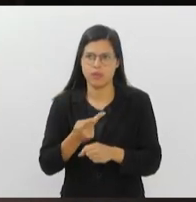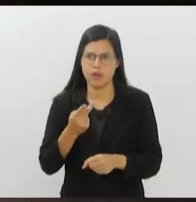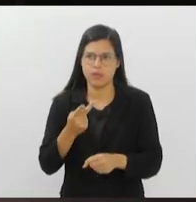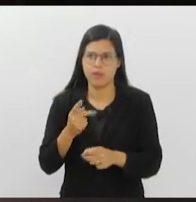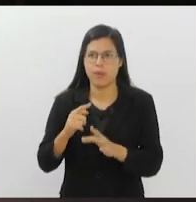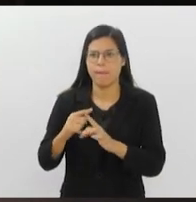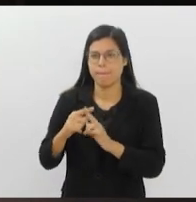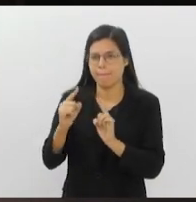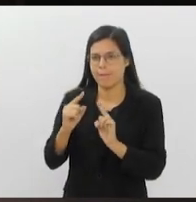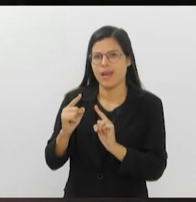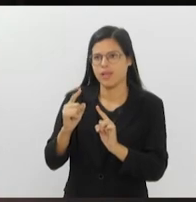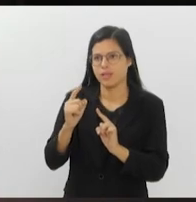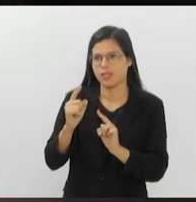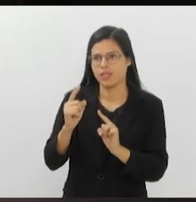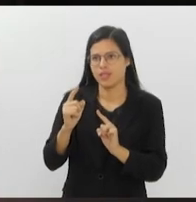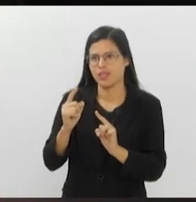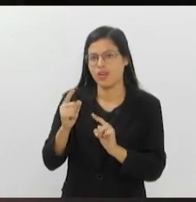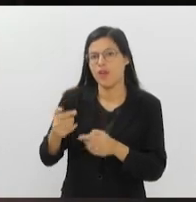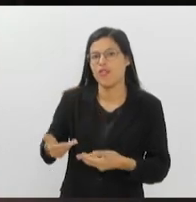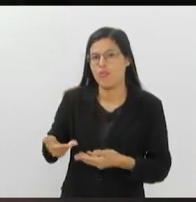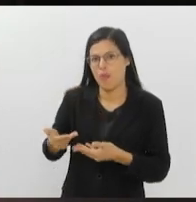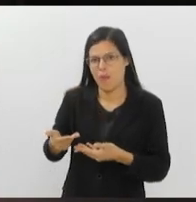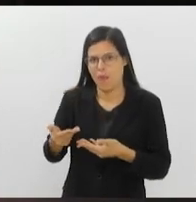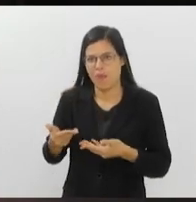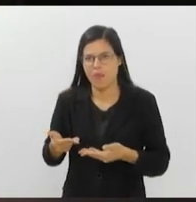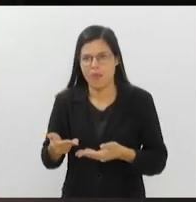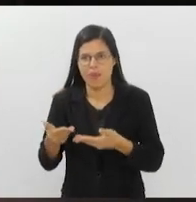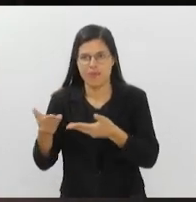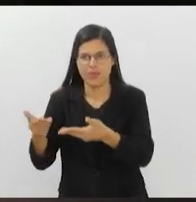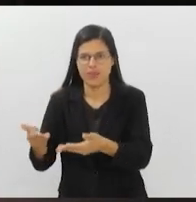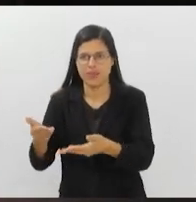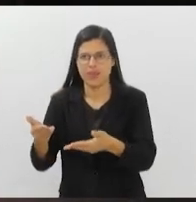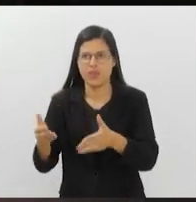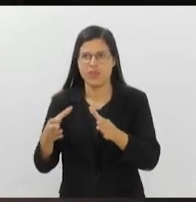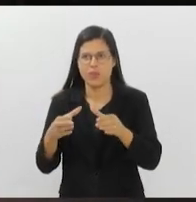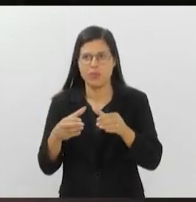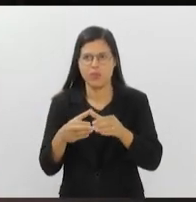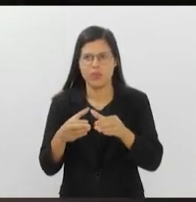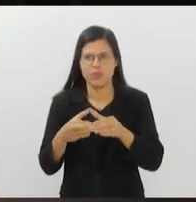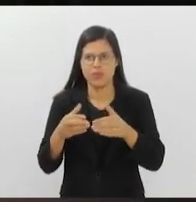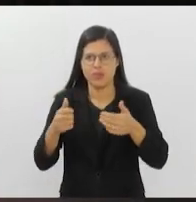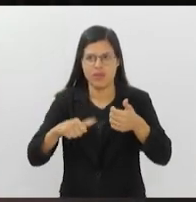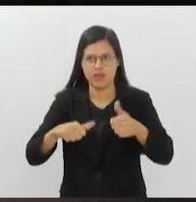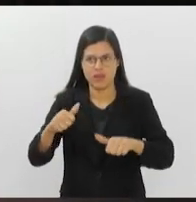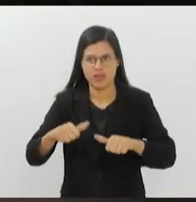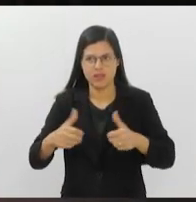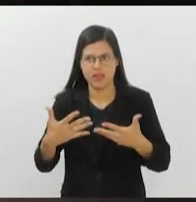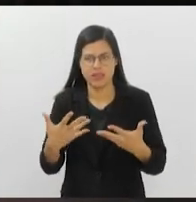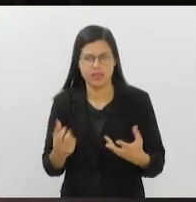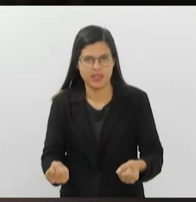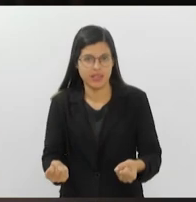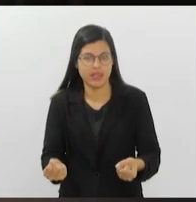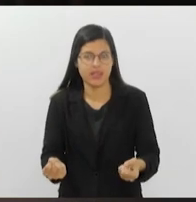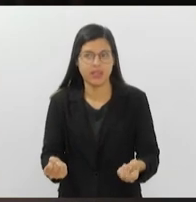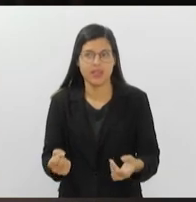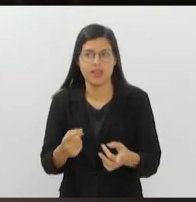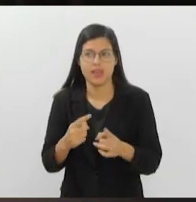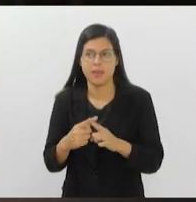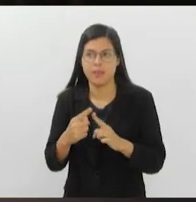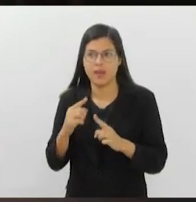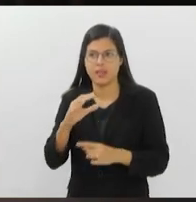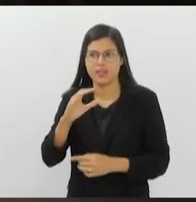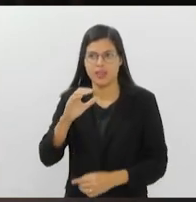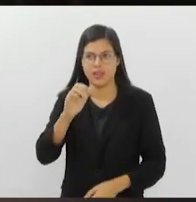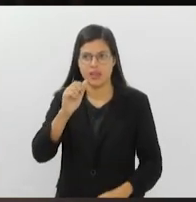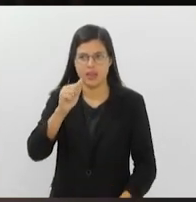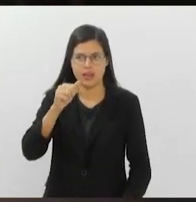né, fui convidado para a comissão julgadora e aceitei. Mas aí a Camila, que está